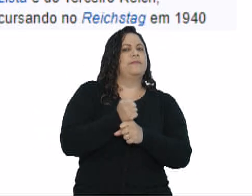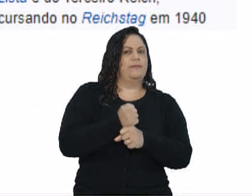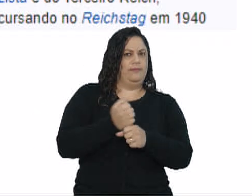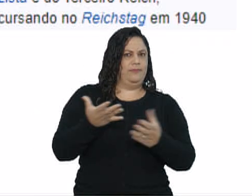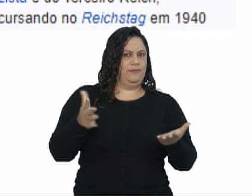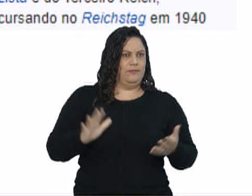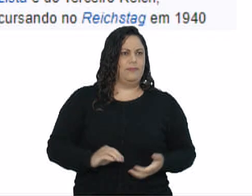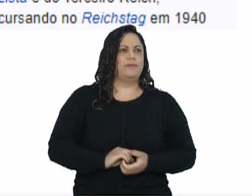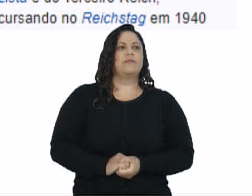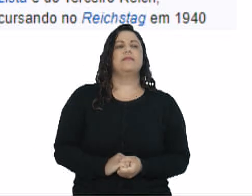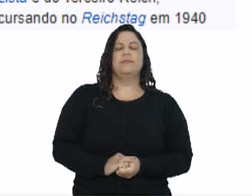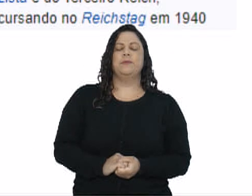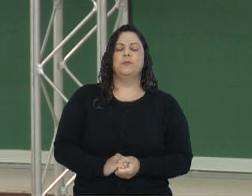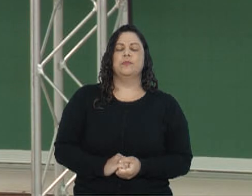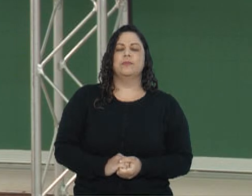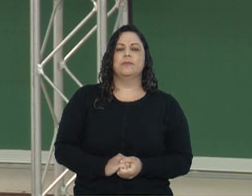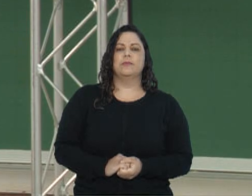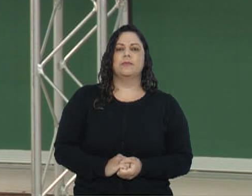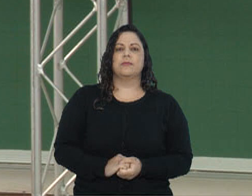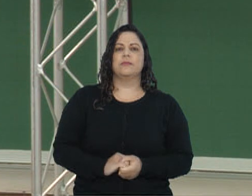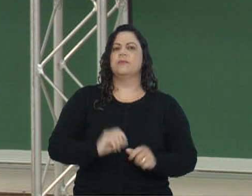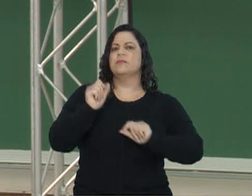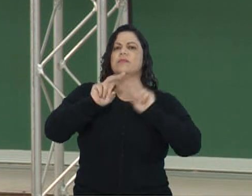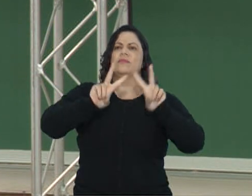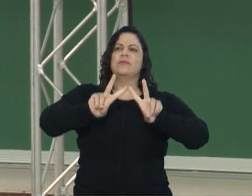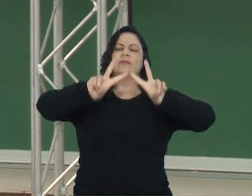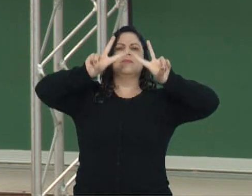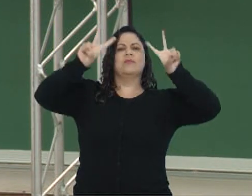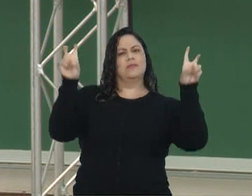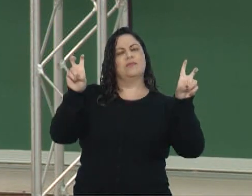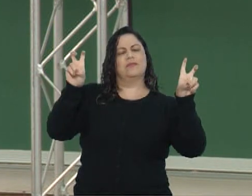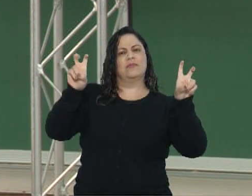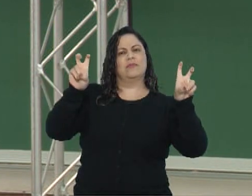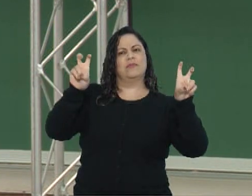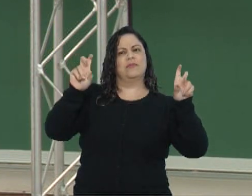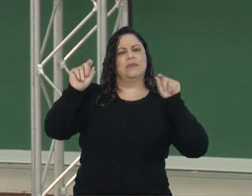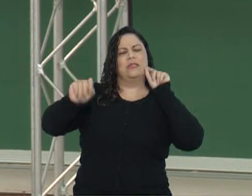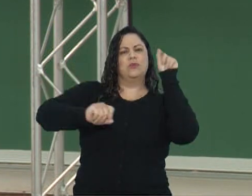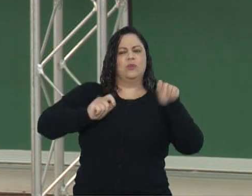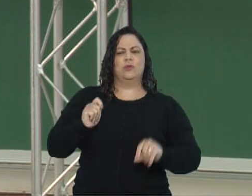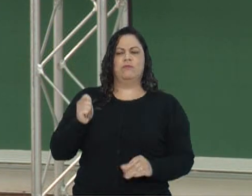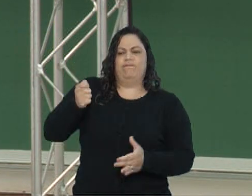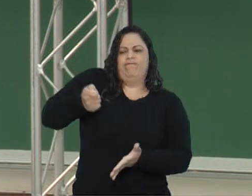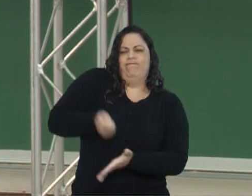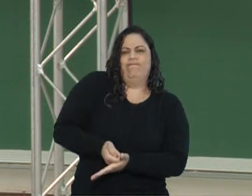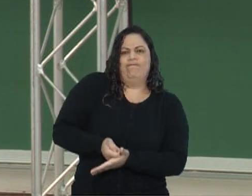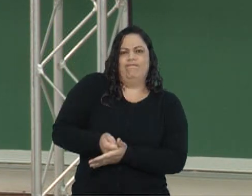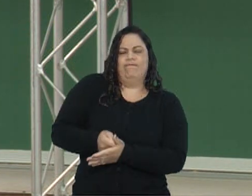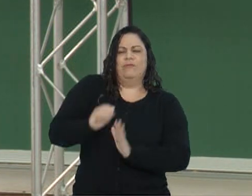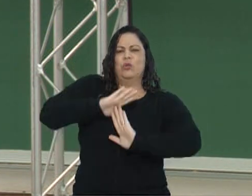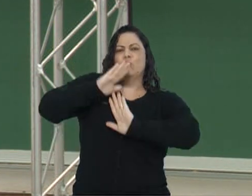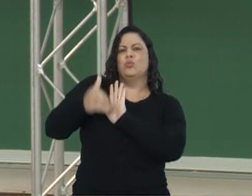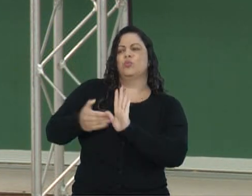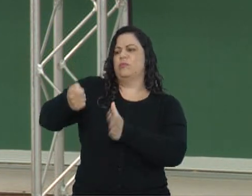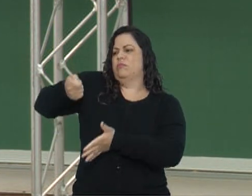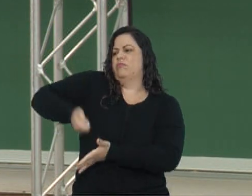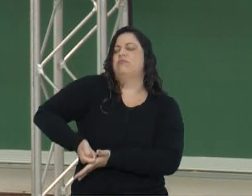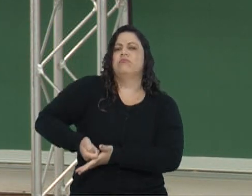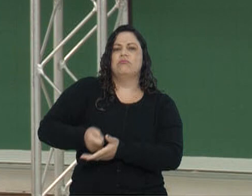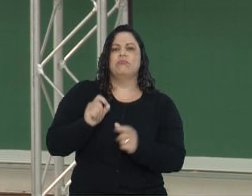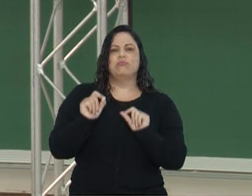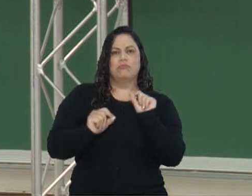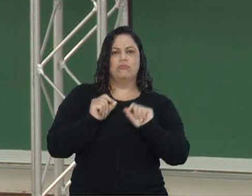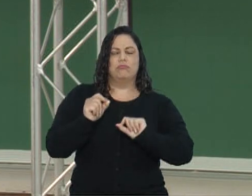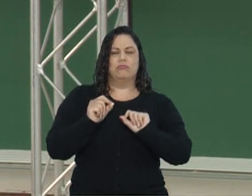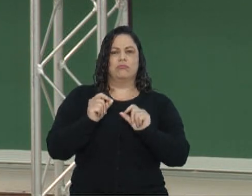Totalitarismo. O totalitarismo ele é pouco diferente do autoritarismo, porque o autoritarismo é uma força que